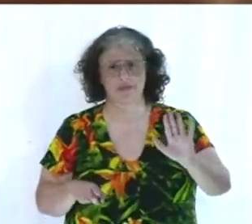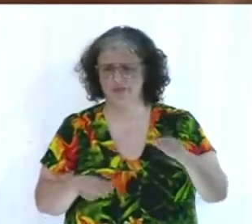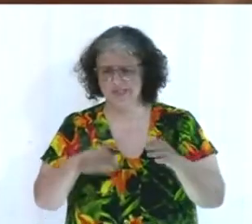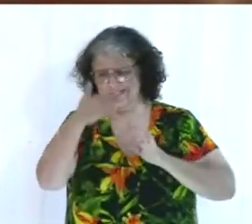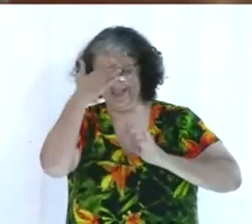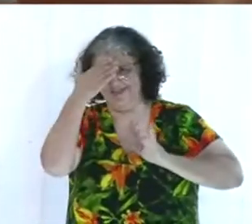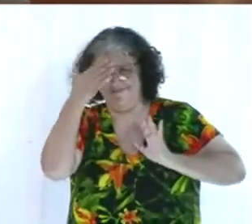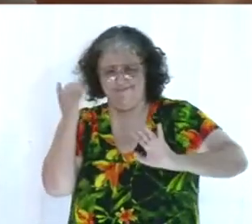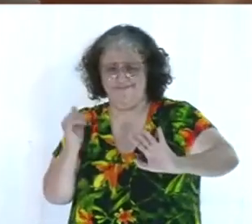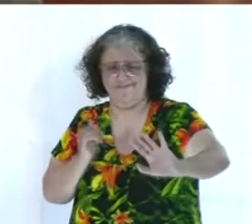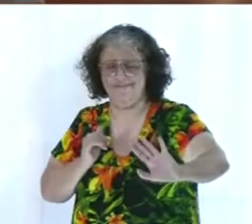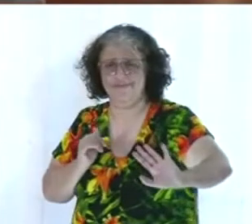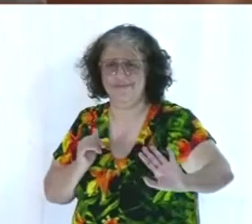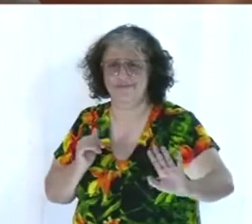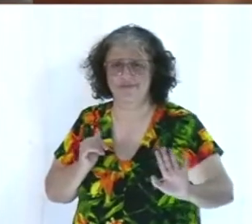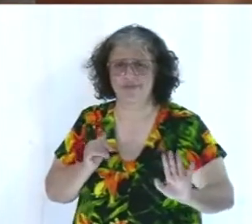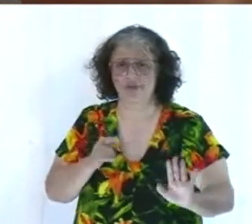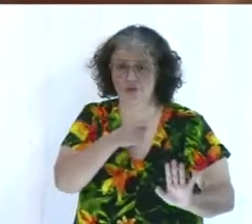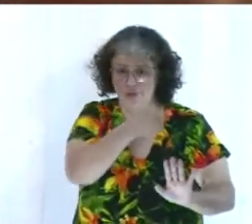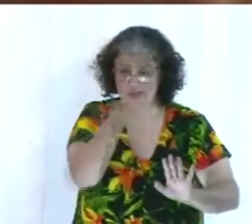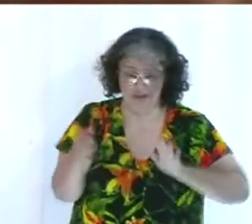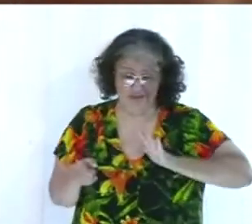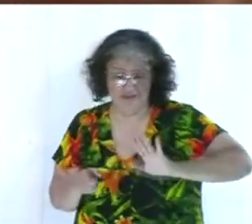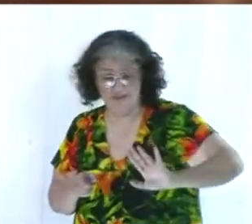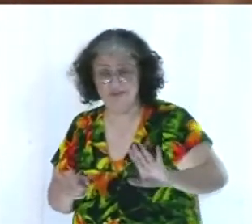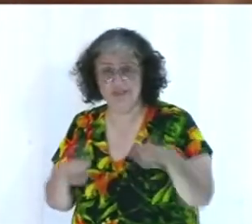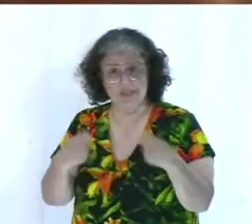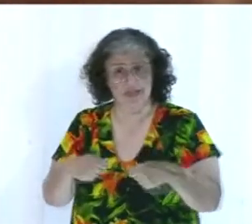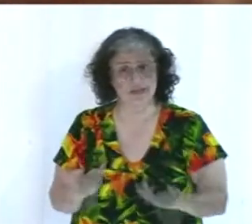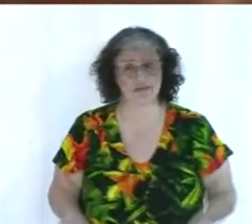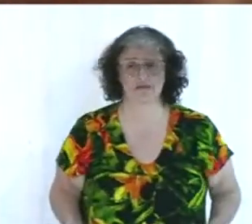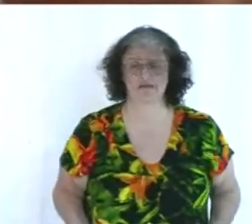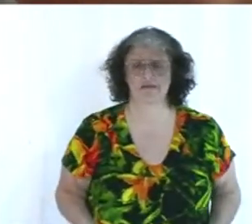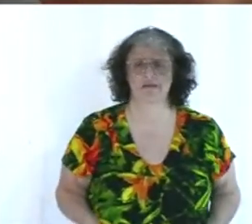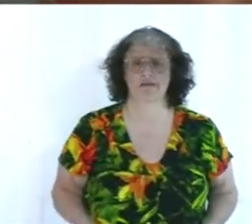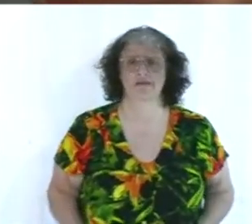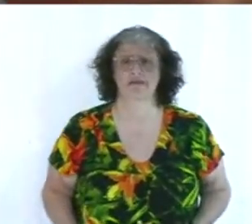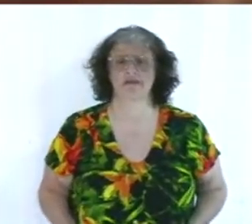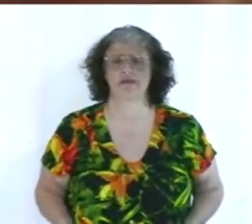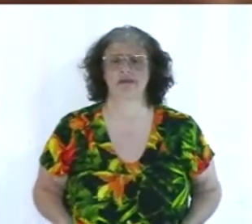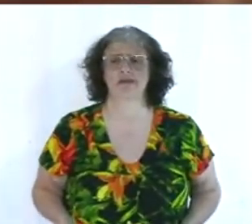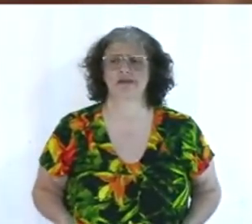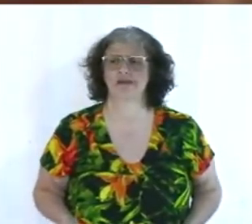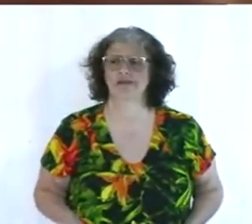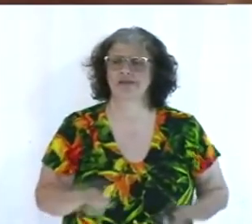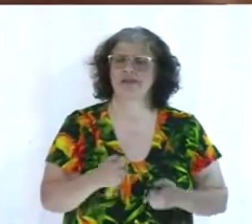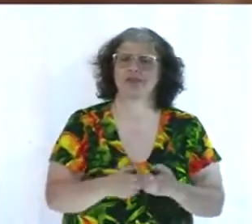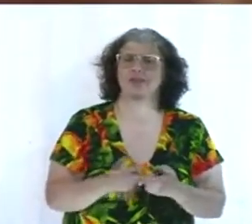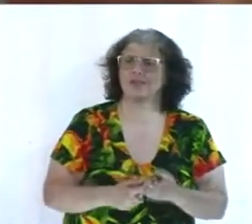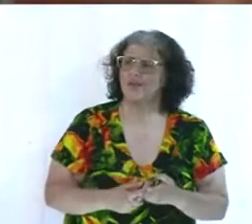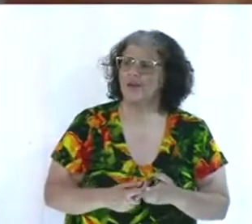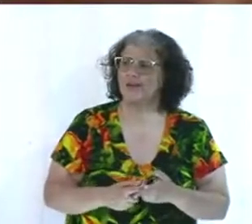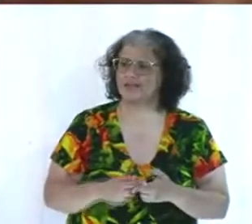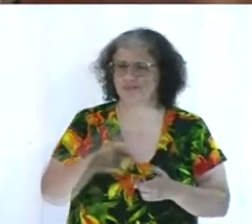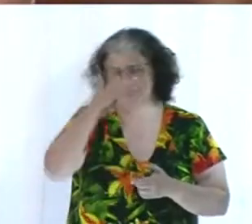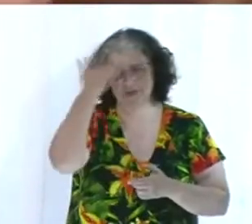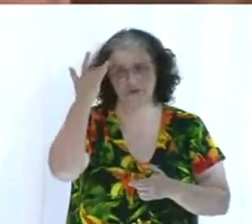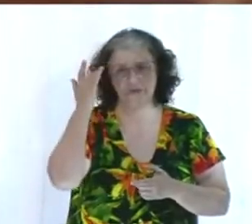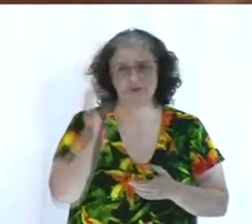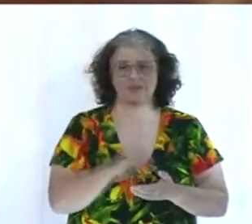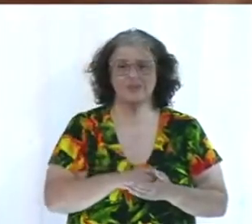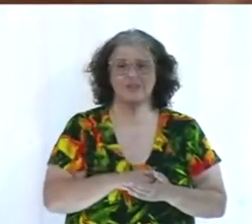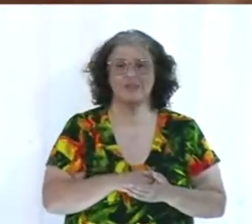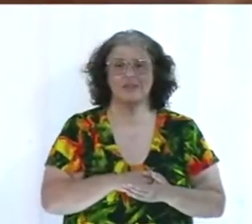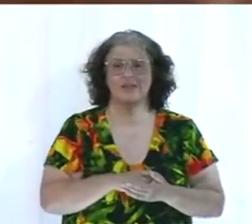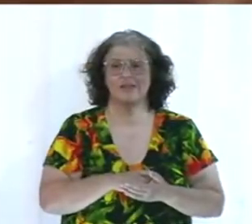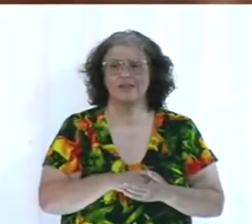de comunicação, dizendo: para que programa na televisão? Para que programa de rádio? E agora nessa onda do online, por